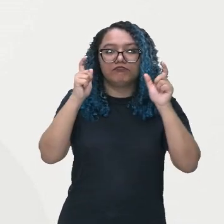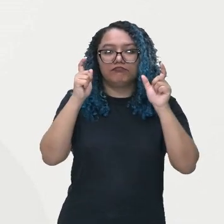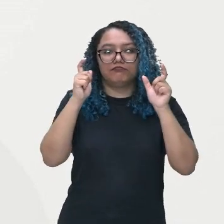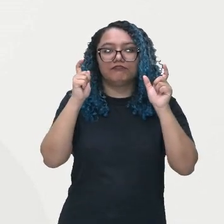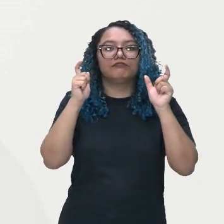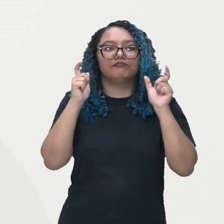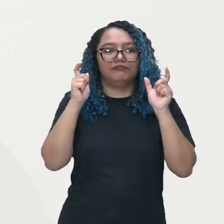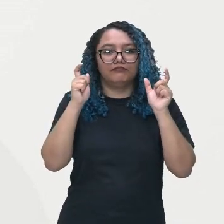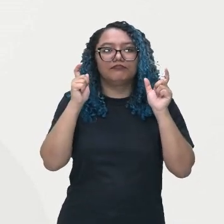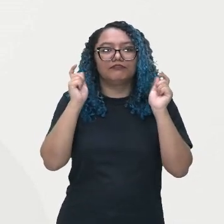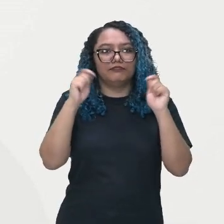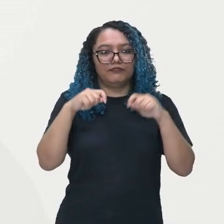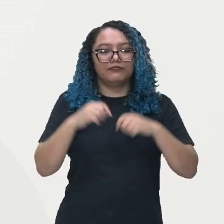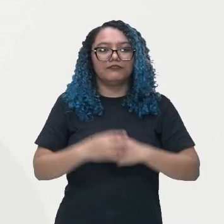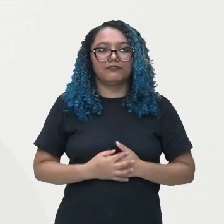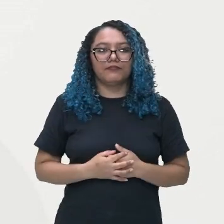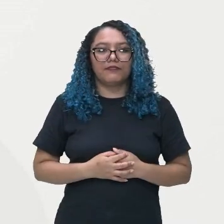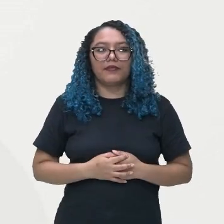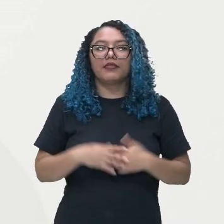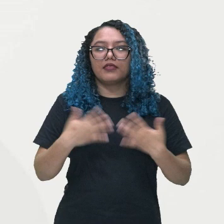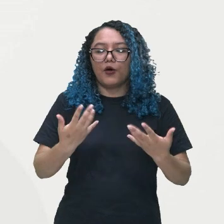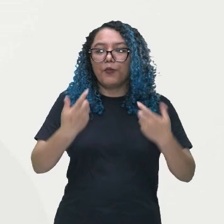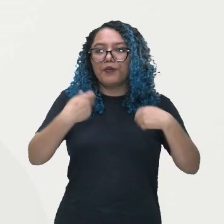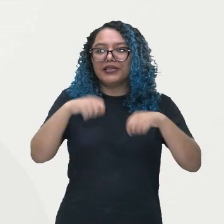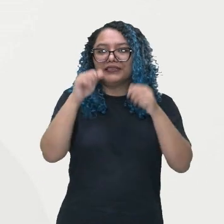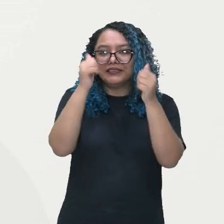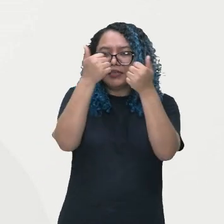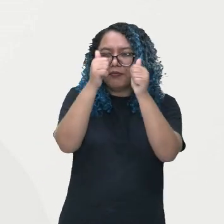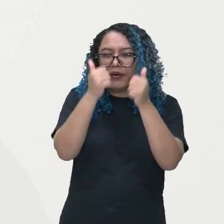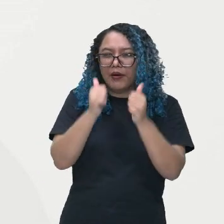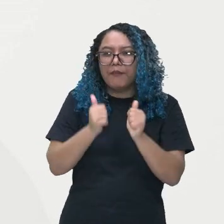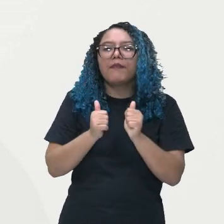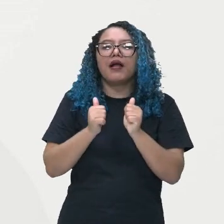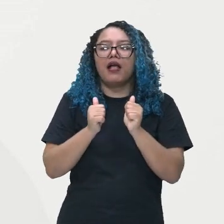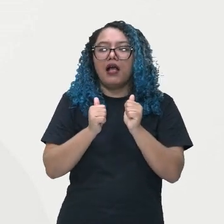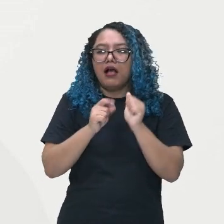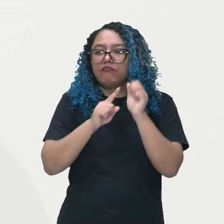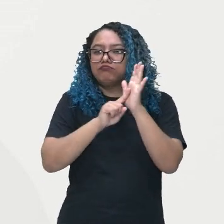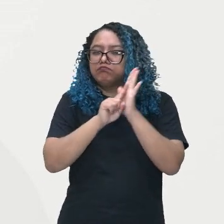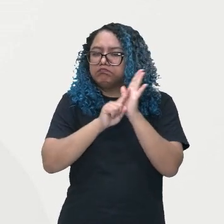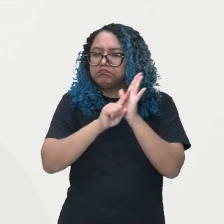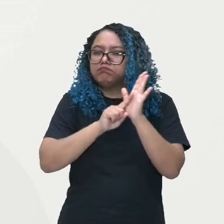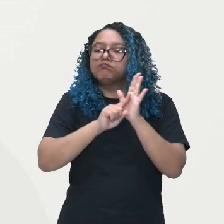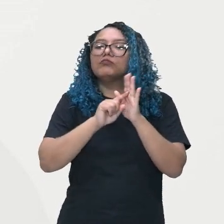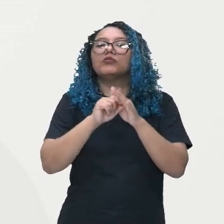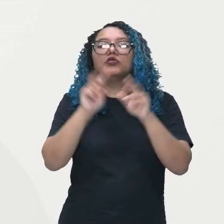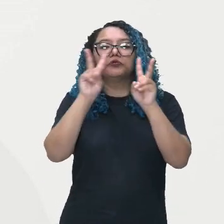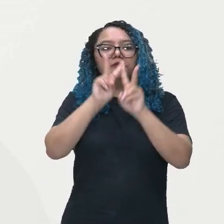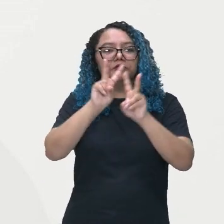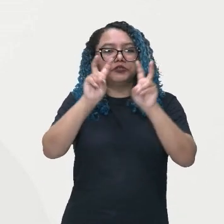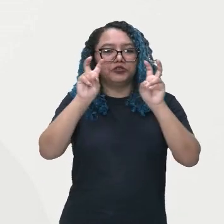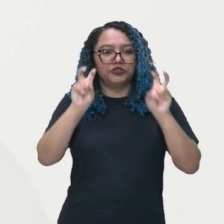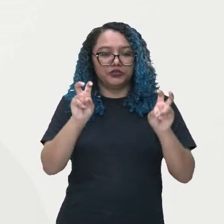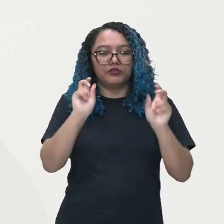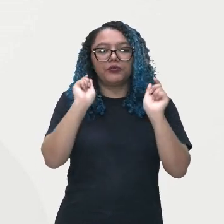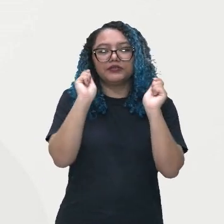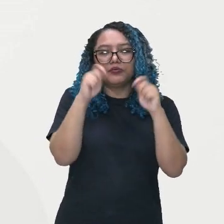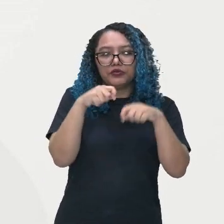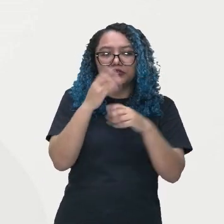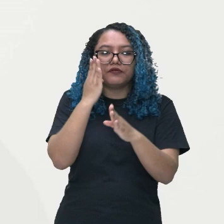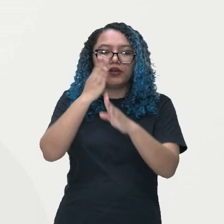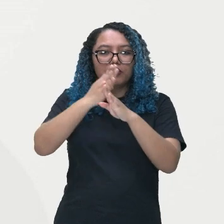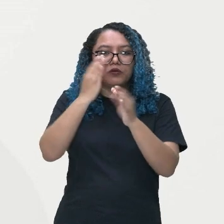Então, você vai analisar o título, certo? Para identificar uma notícia falsa dentro de um